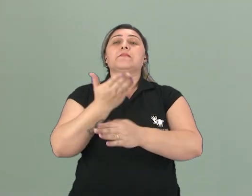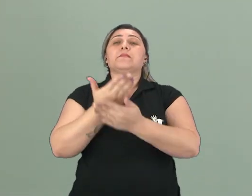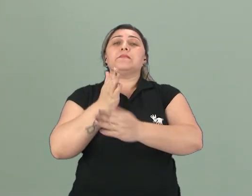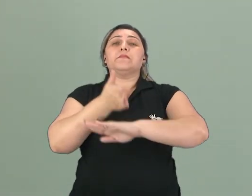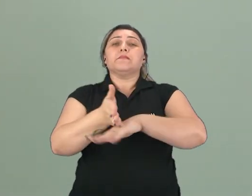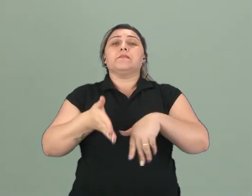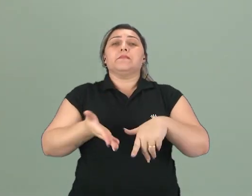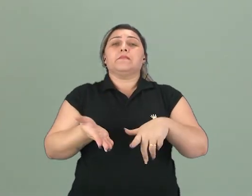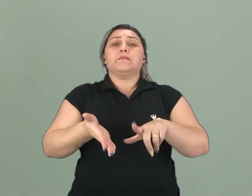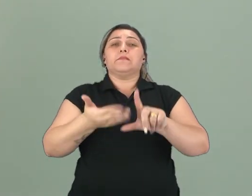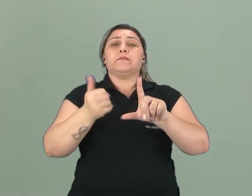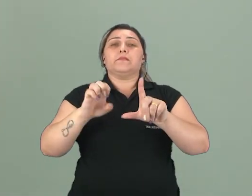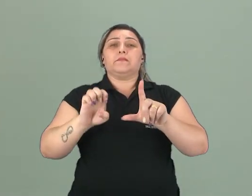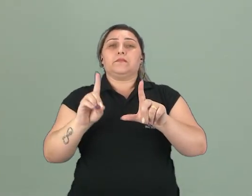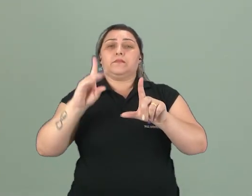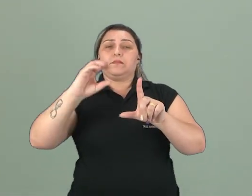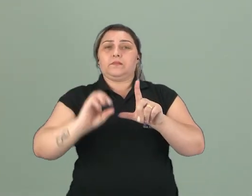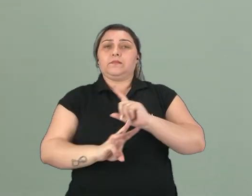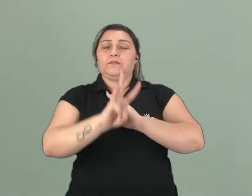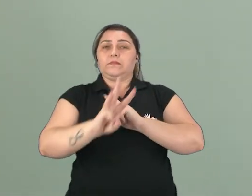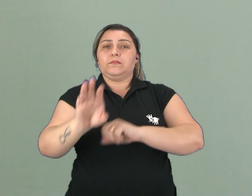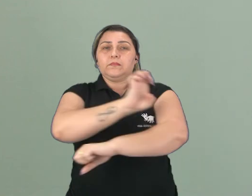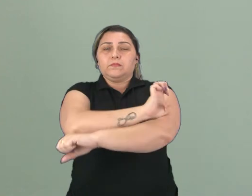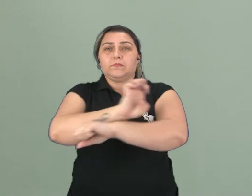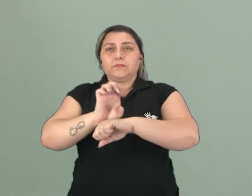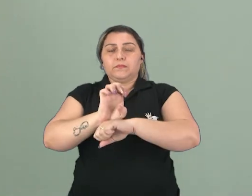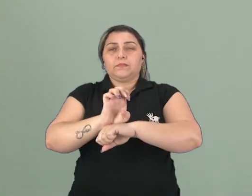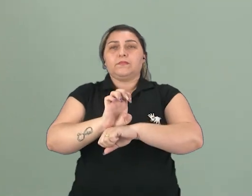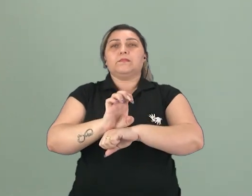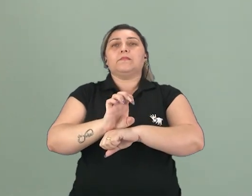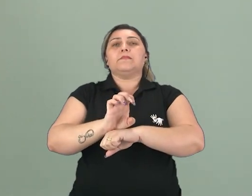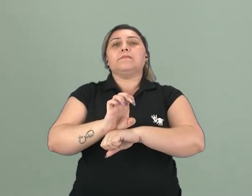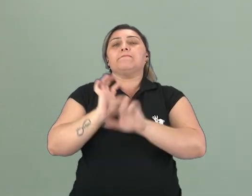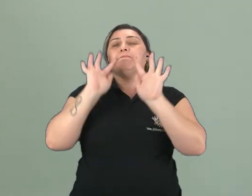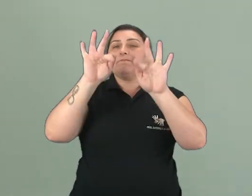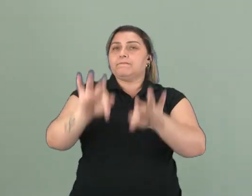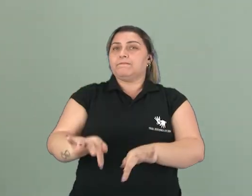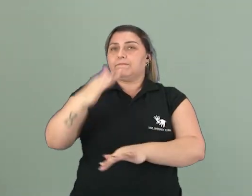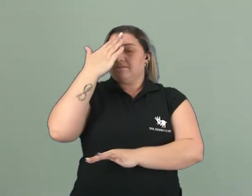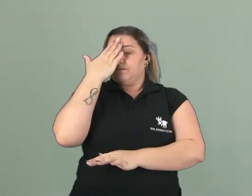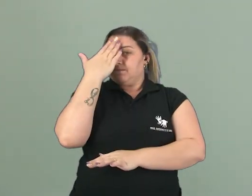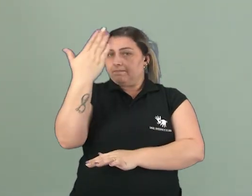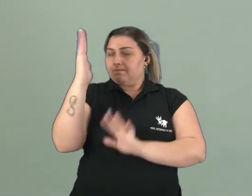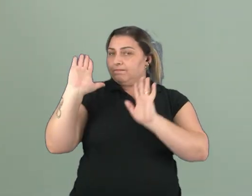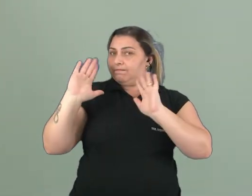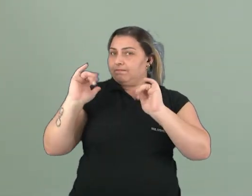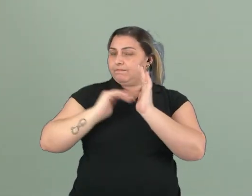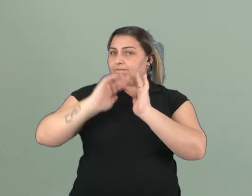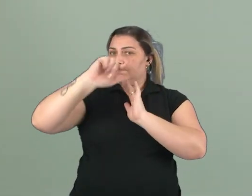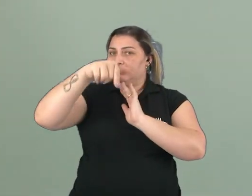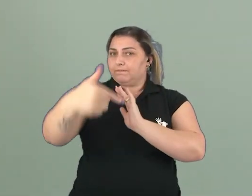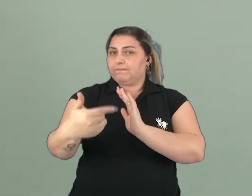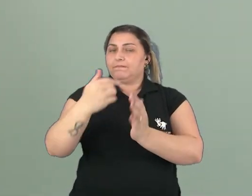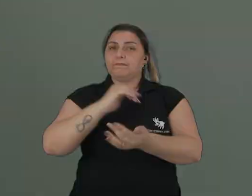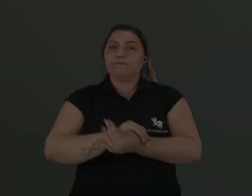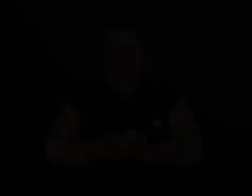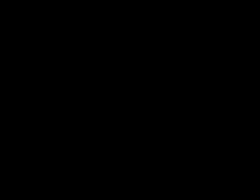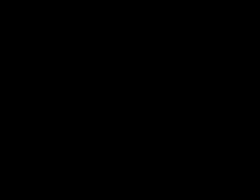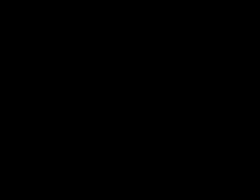na íntegra, acessem a plataforma Eduque no site da Secretaria de Educação. A gente vai ficando por aqui, tchau, tchau e até uma próxima.